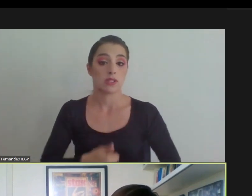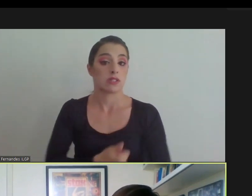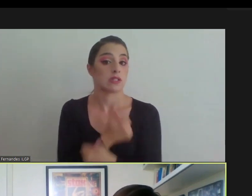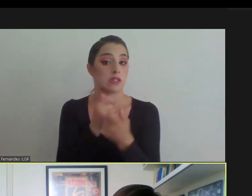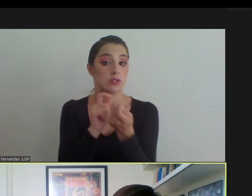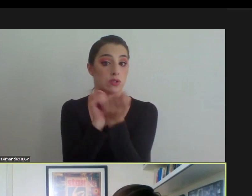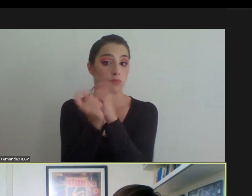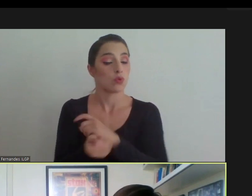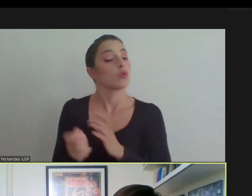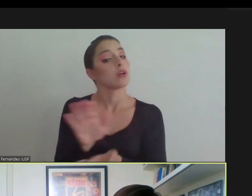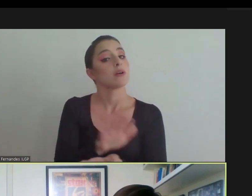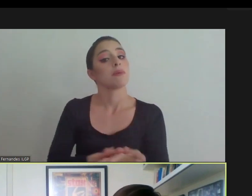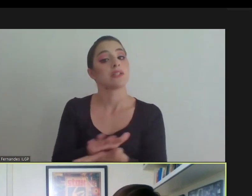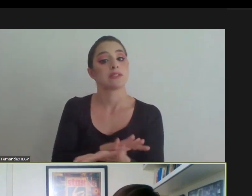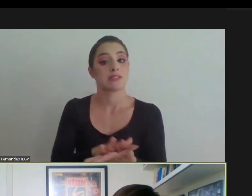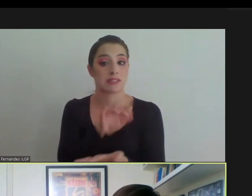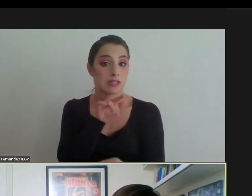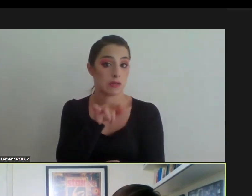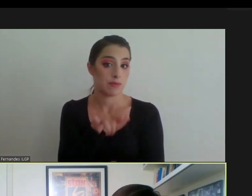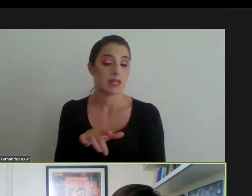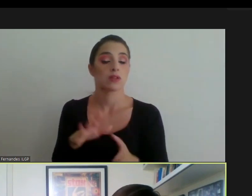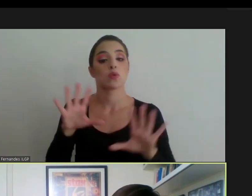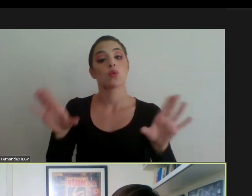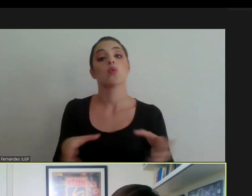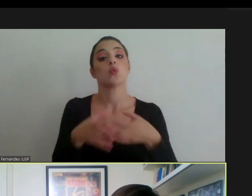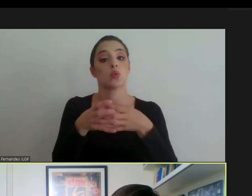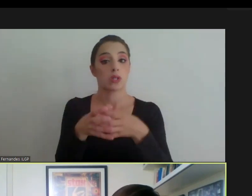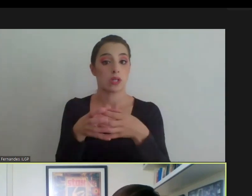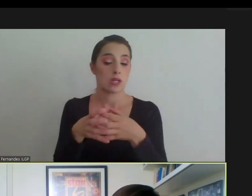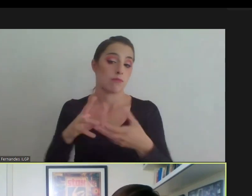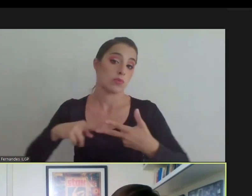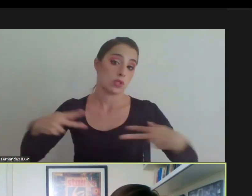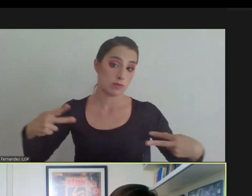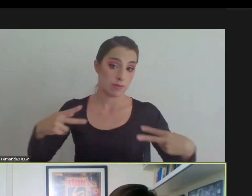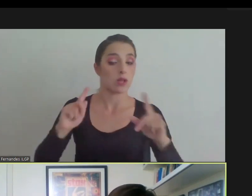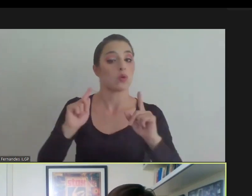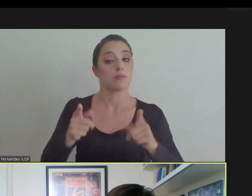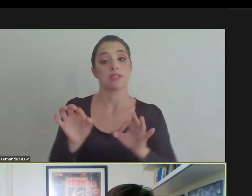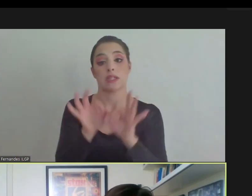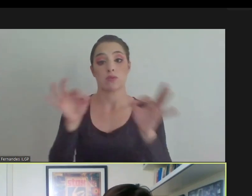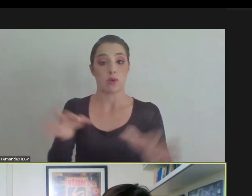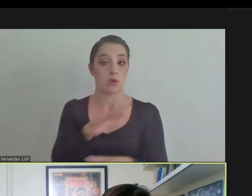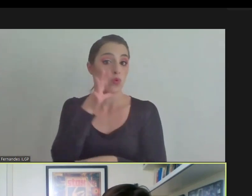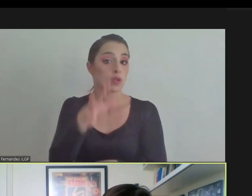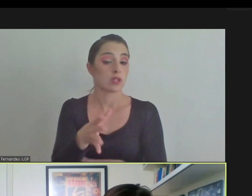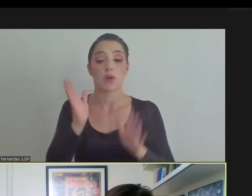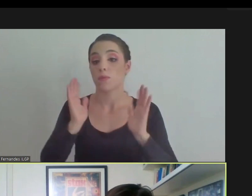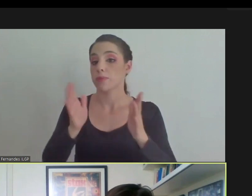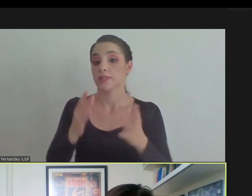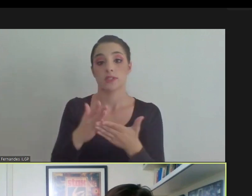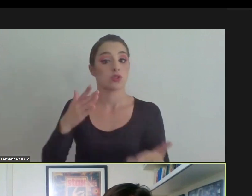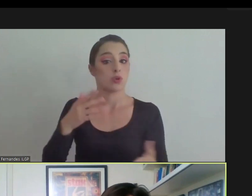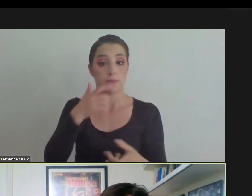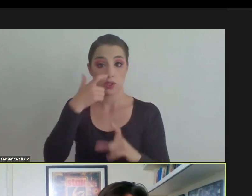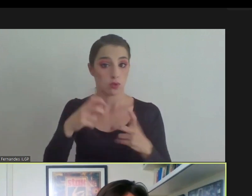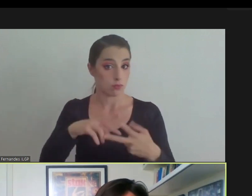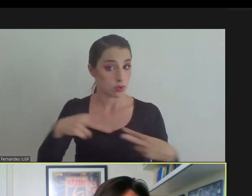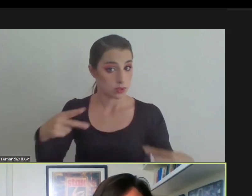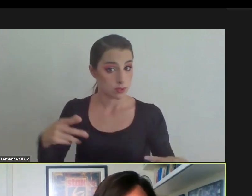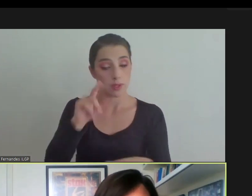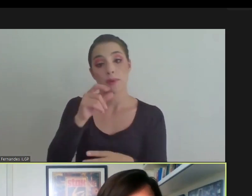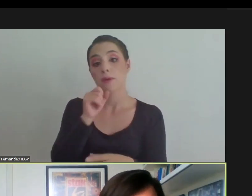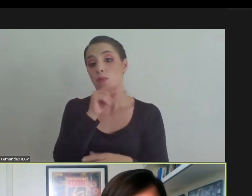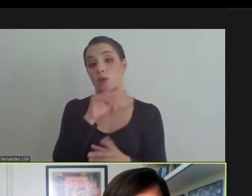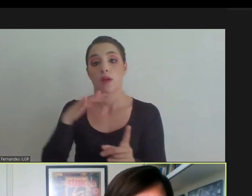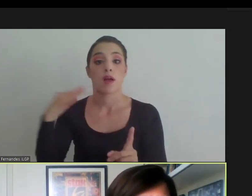e basicamente o time municipal que é montado, e como eu comentei, não precisa ser só de servidores do município, pode também conter